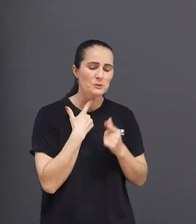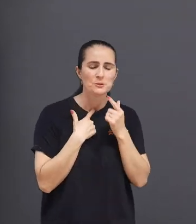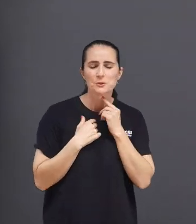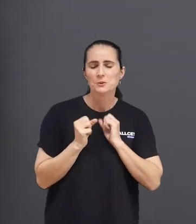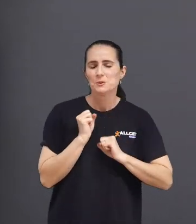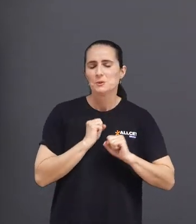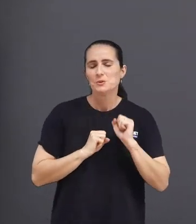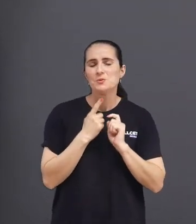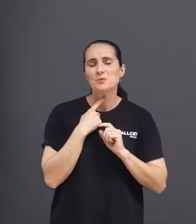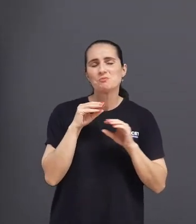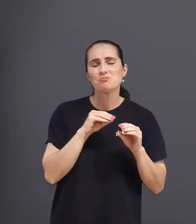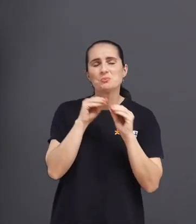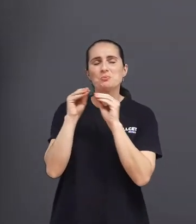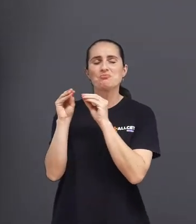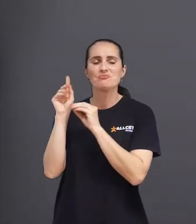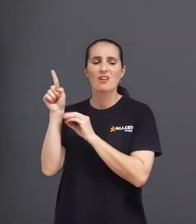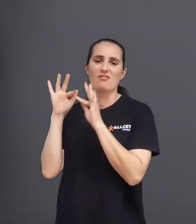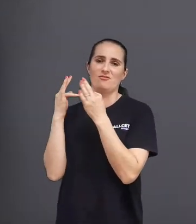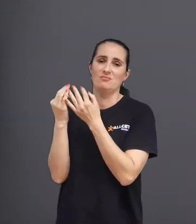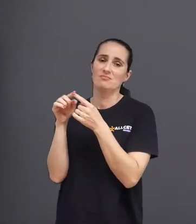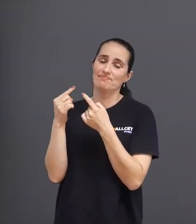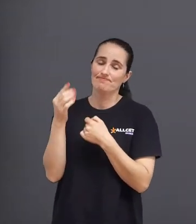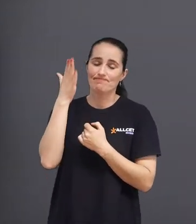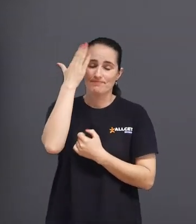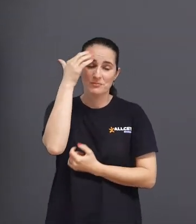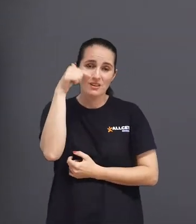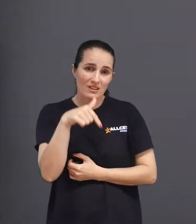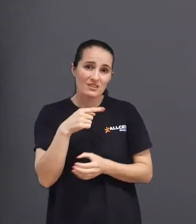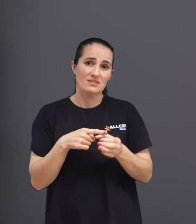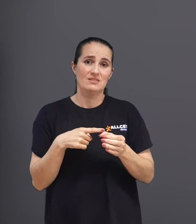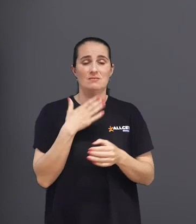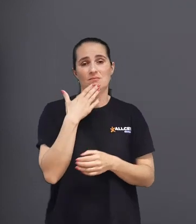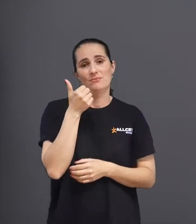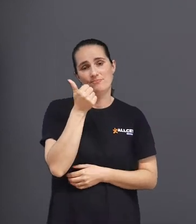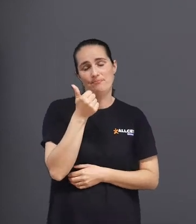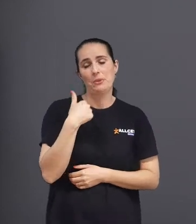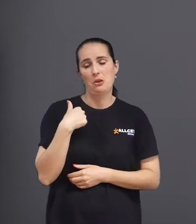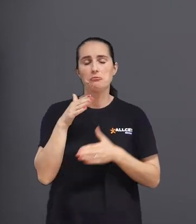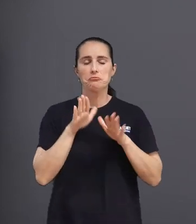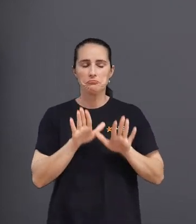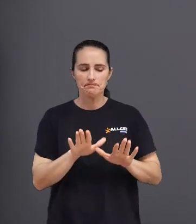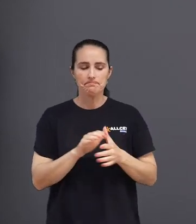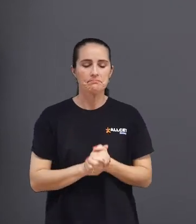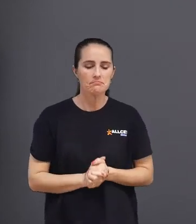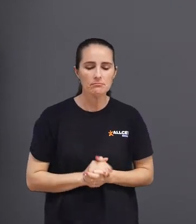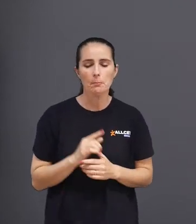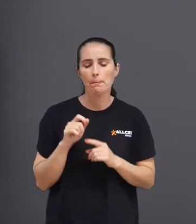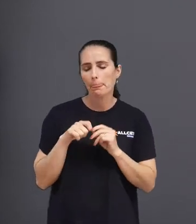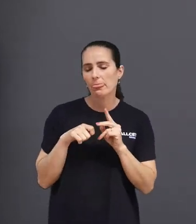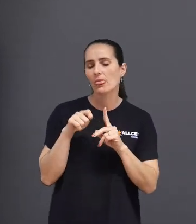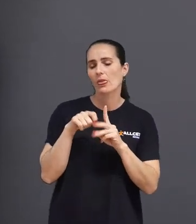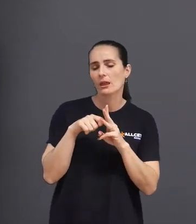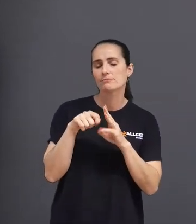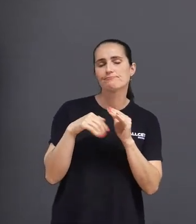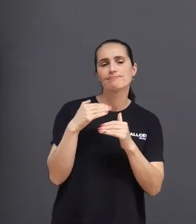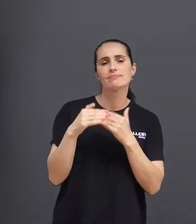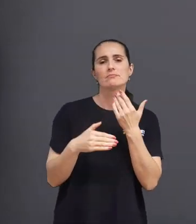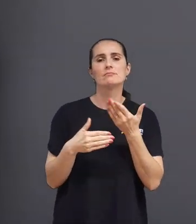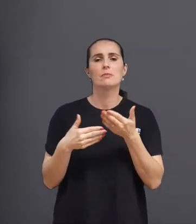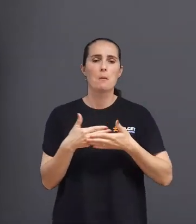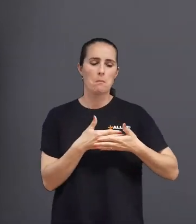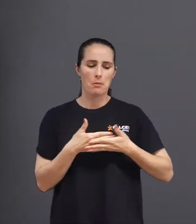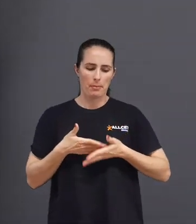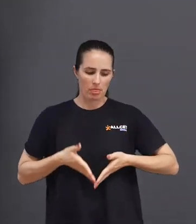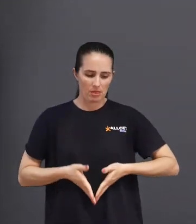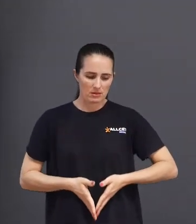biomedicina. Ele aceitou, porque ele falava assim que a minha empresa, a minha clínica